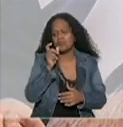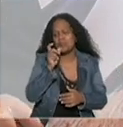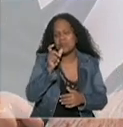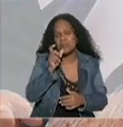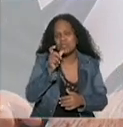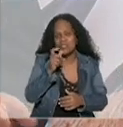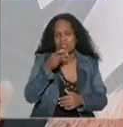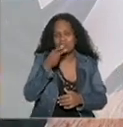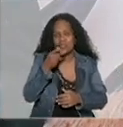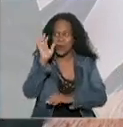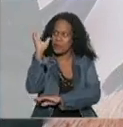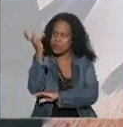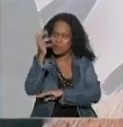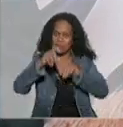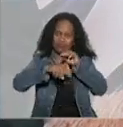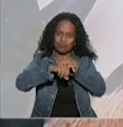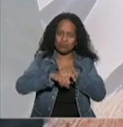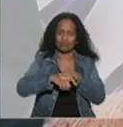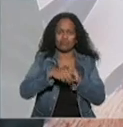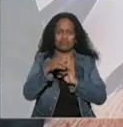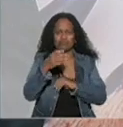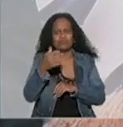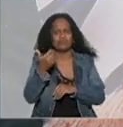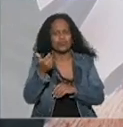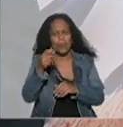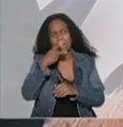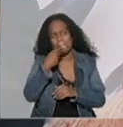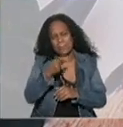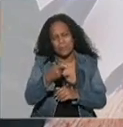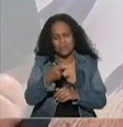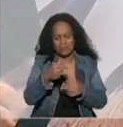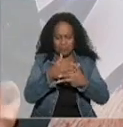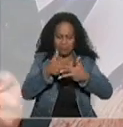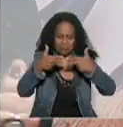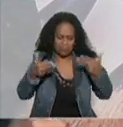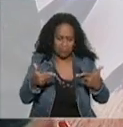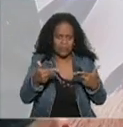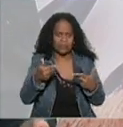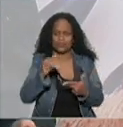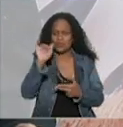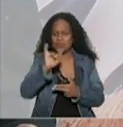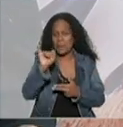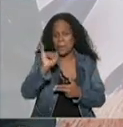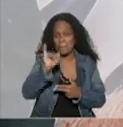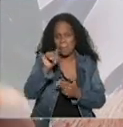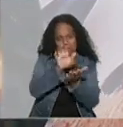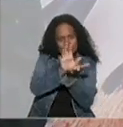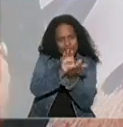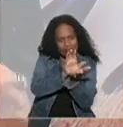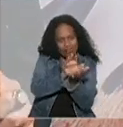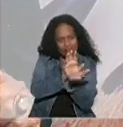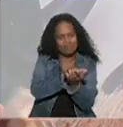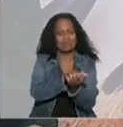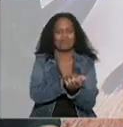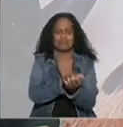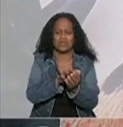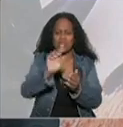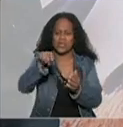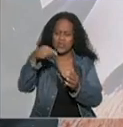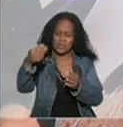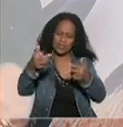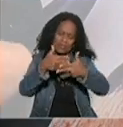certas palavras que falamos como abacaxi, caju, carioca, Pernambuco, Tijuca, Ipanema,